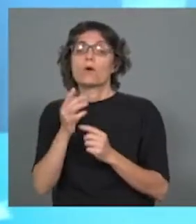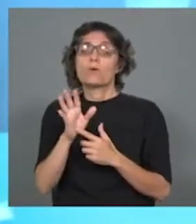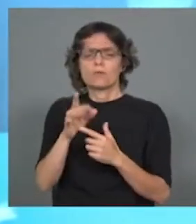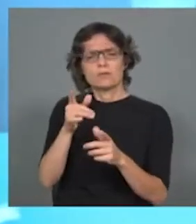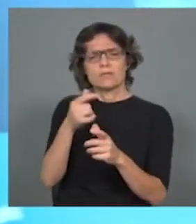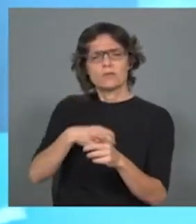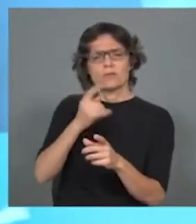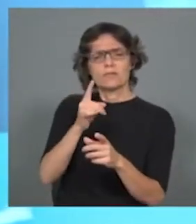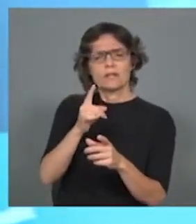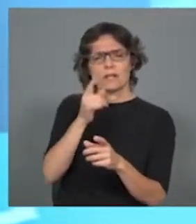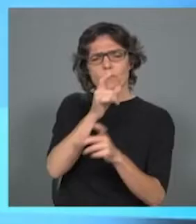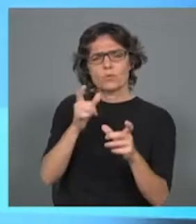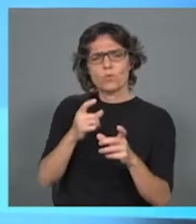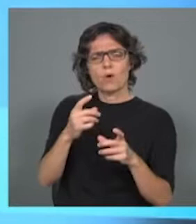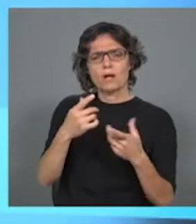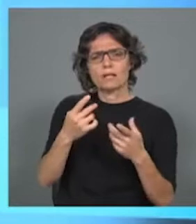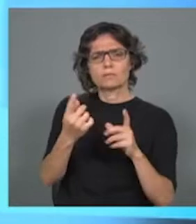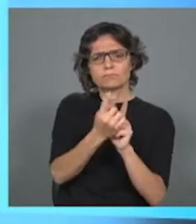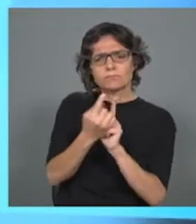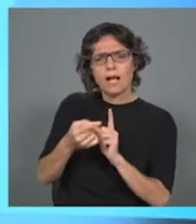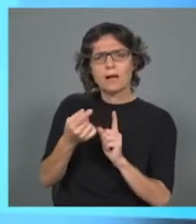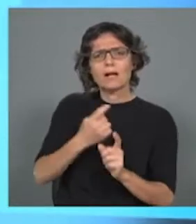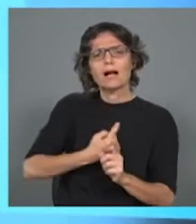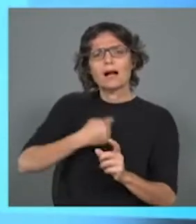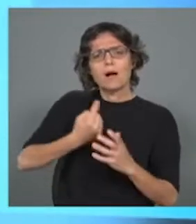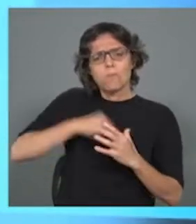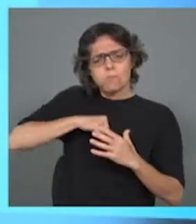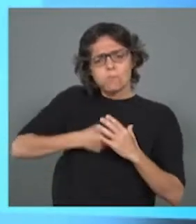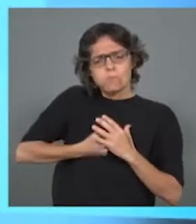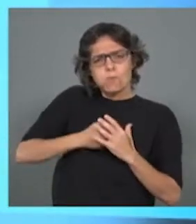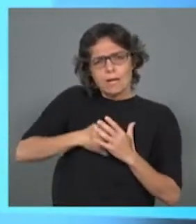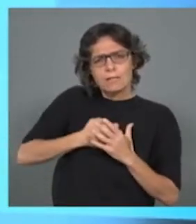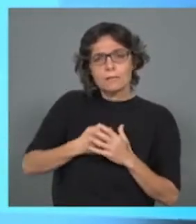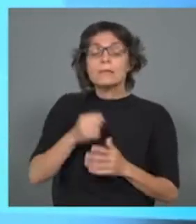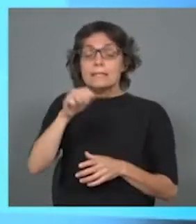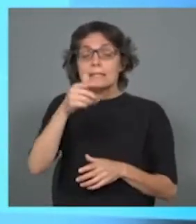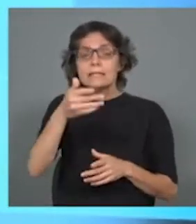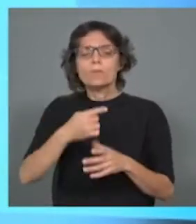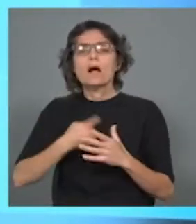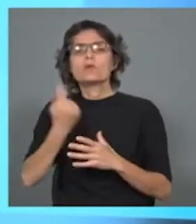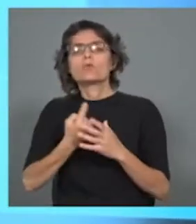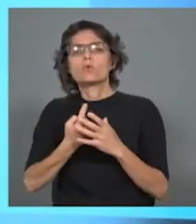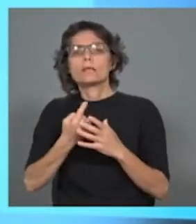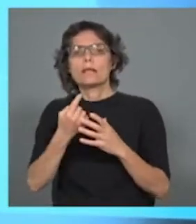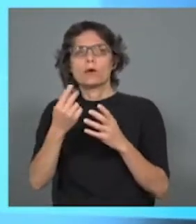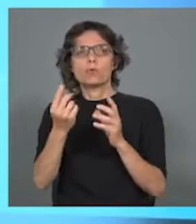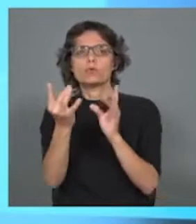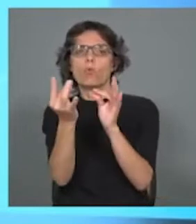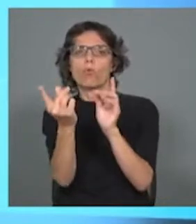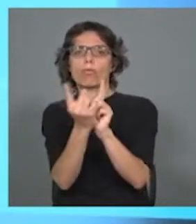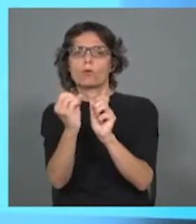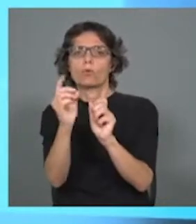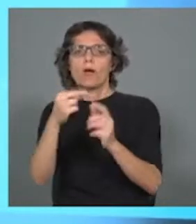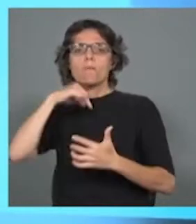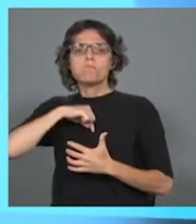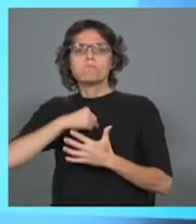sofrem esse problema de solidão? Sim, porque a solidão é um sentimento muito pessoal, é um desalento da sua situação pessoal, de não terem